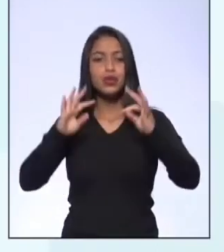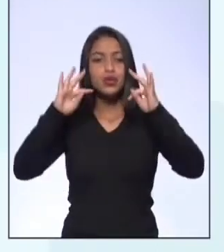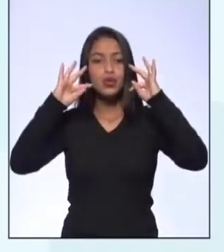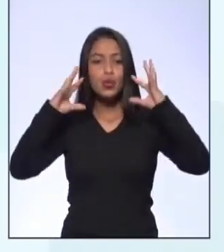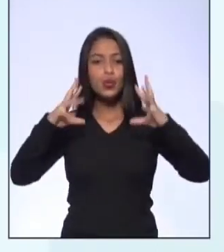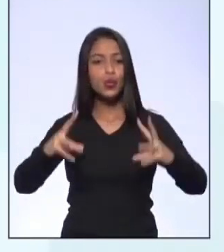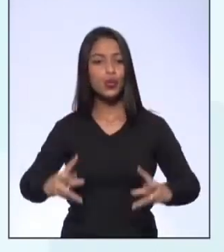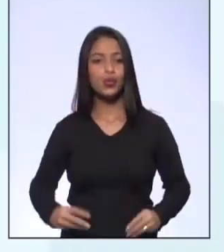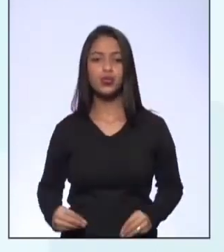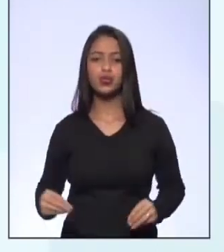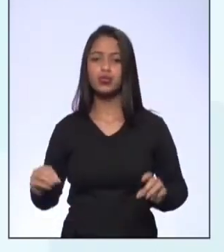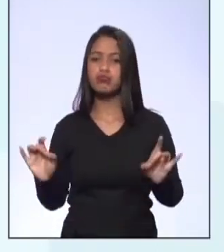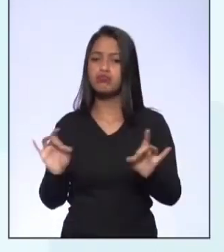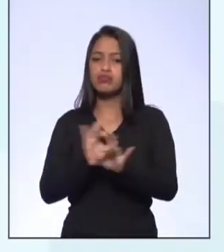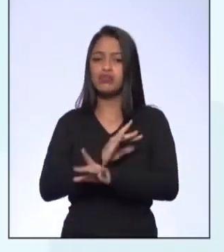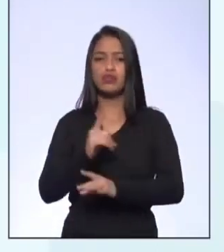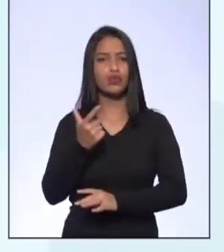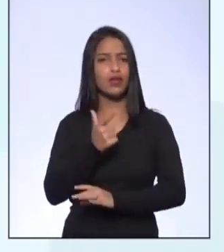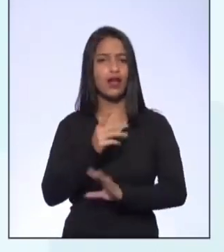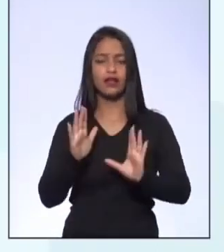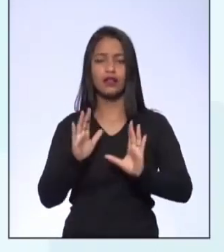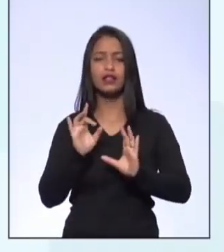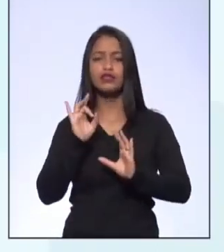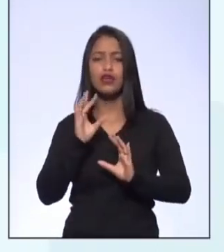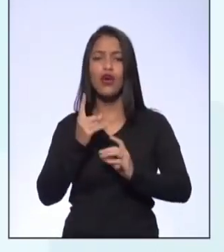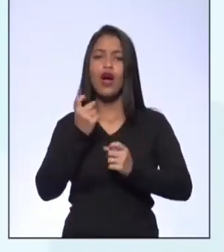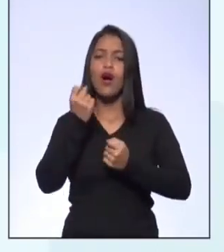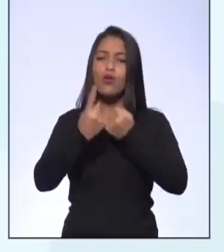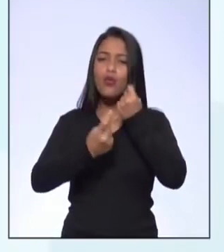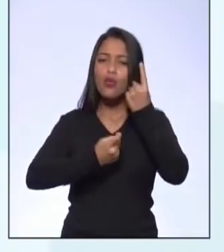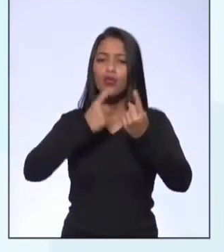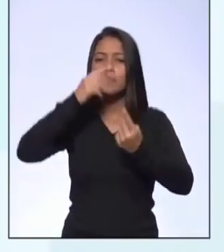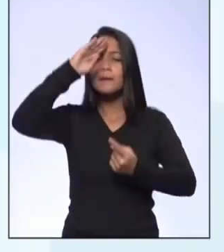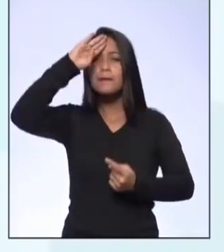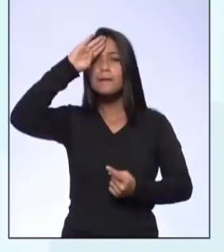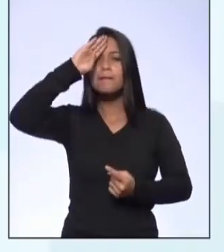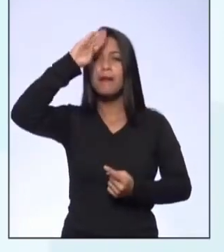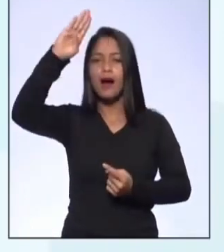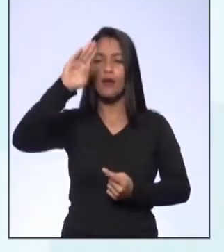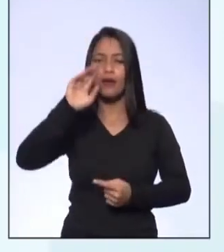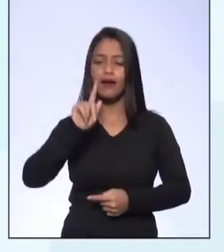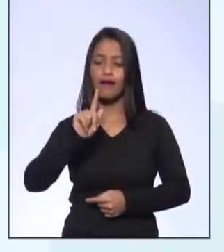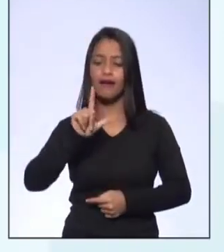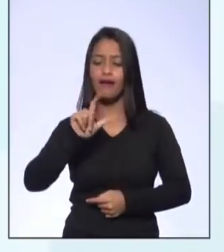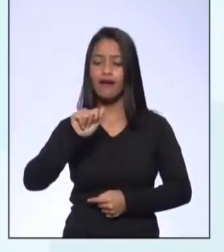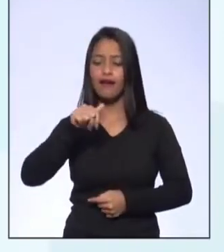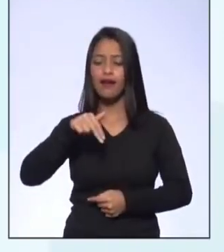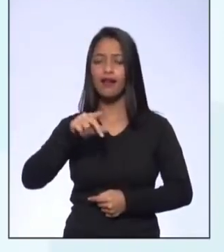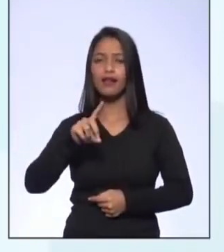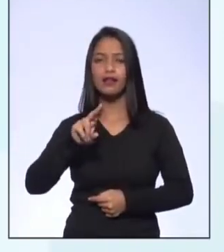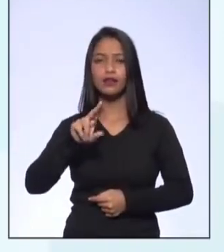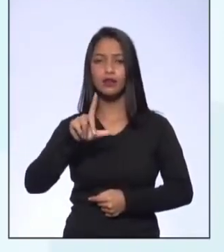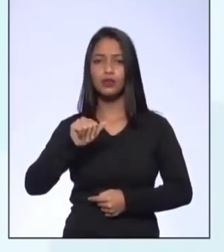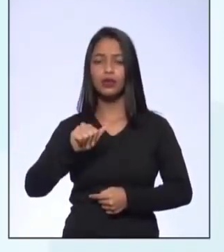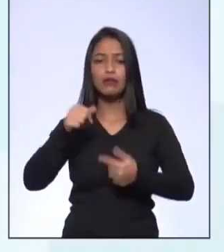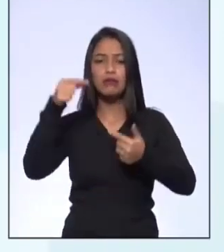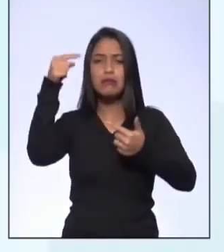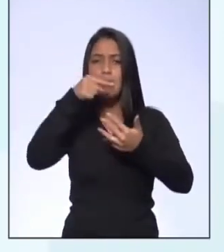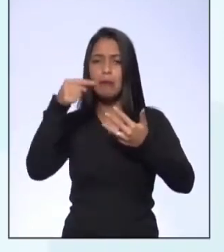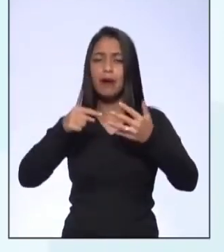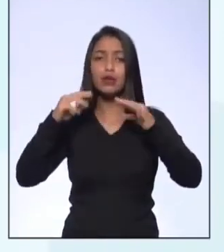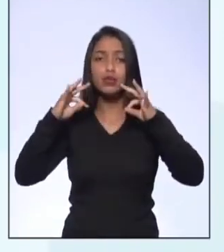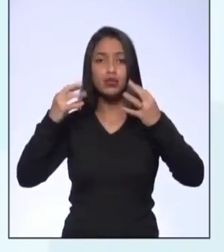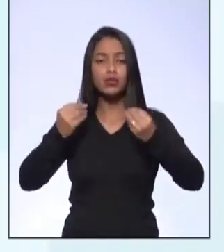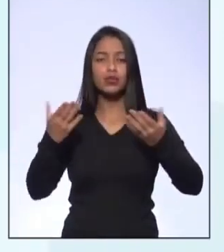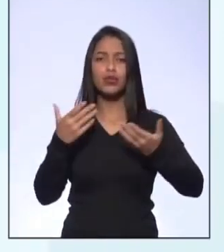todo o sistema endócrino, tá bom? Está mostrando aí algumas glândulas principais e a gente não vai falar nem de todas essas hoje. A gente